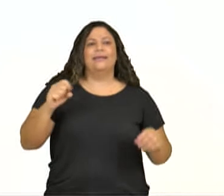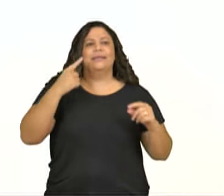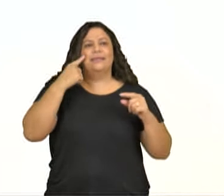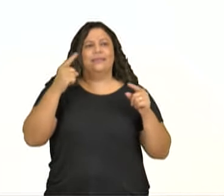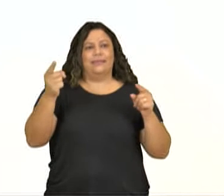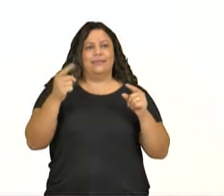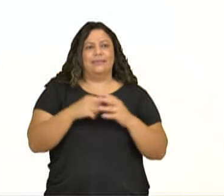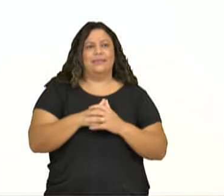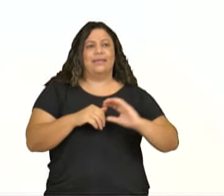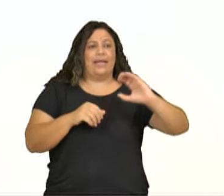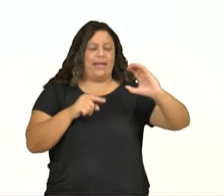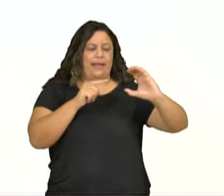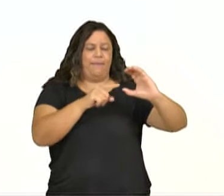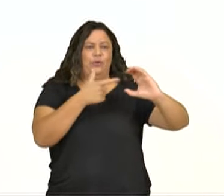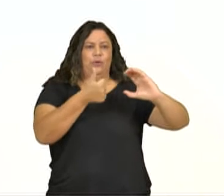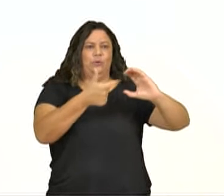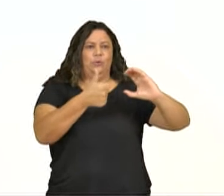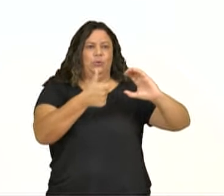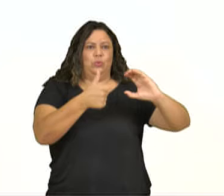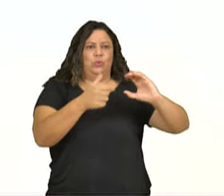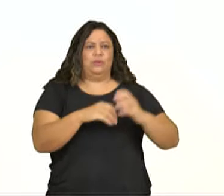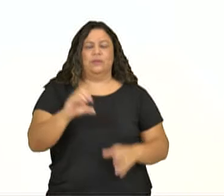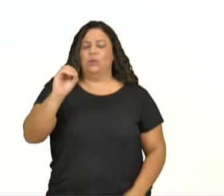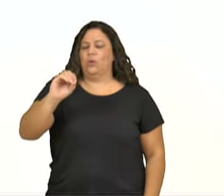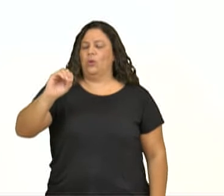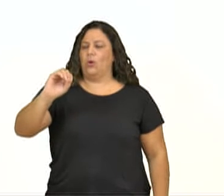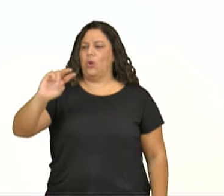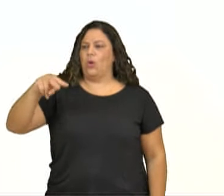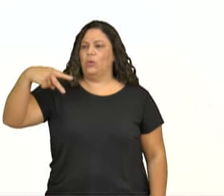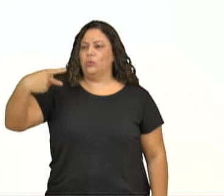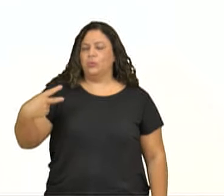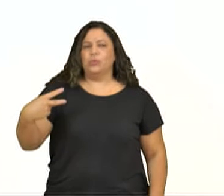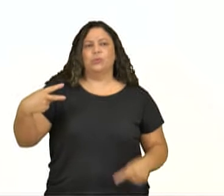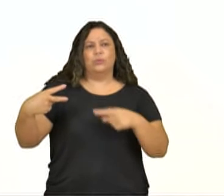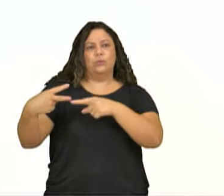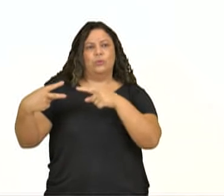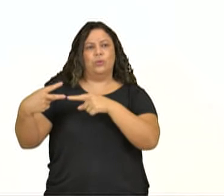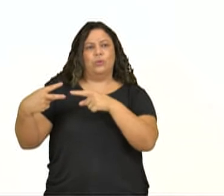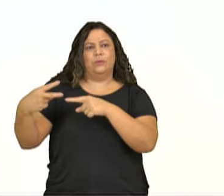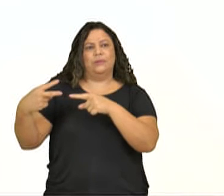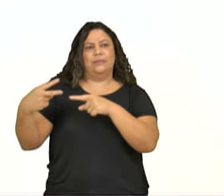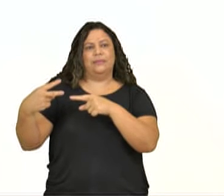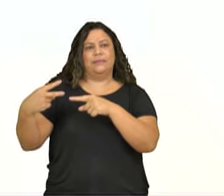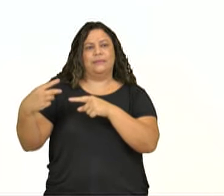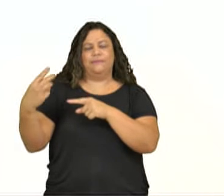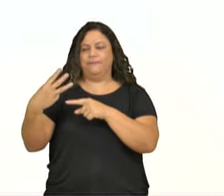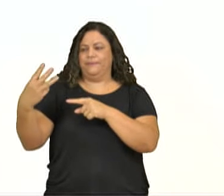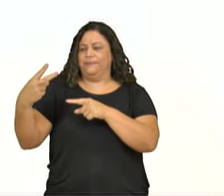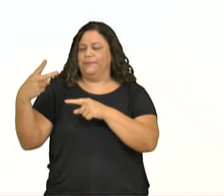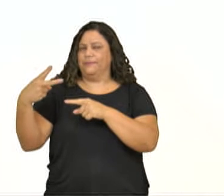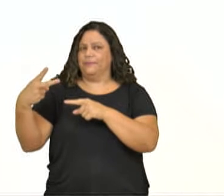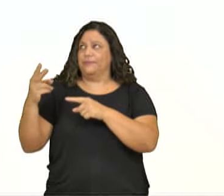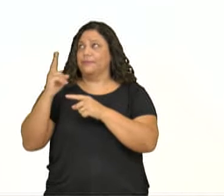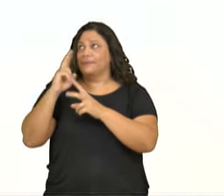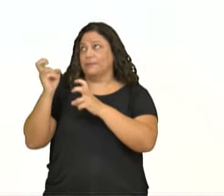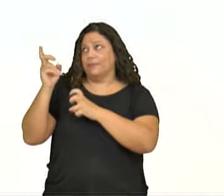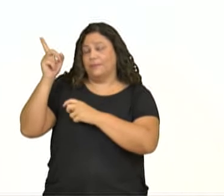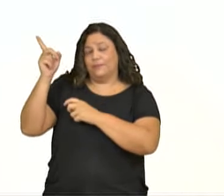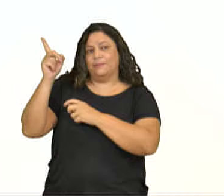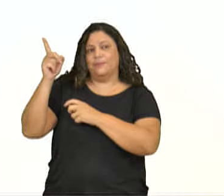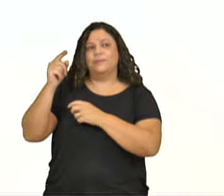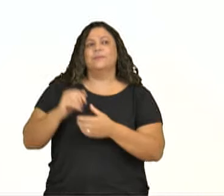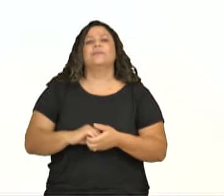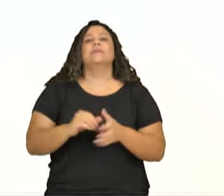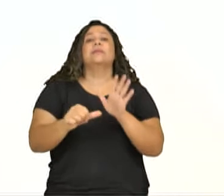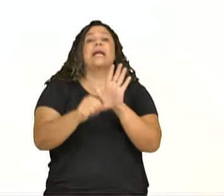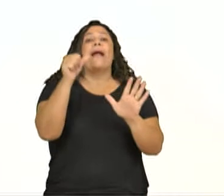gás oxigênio 32 e o CO2 44 gramas por mol, tá bem? Então, vejam, primeiro